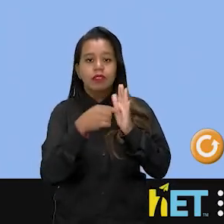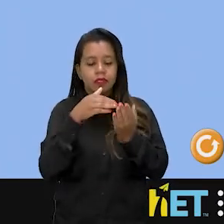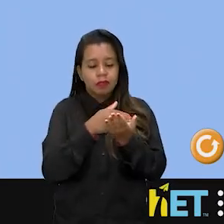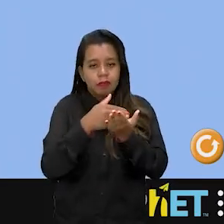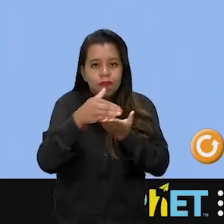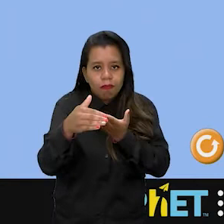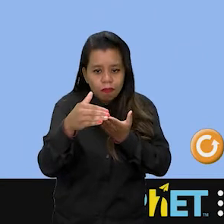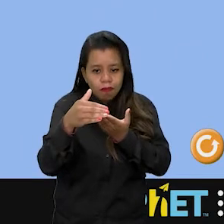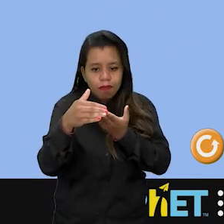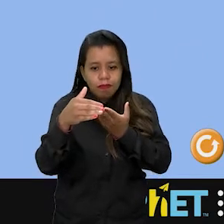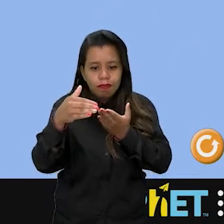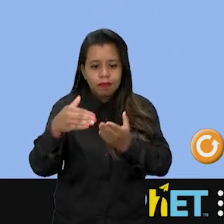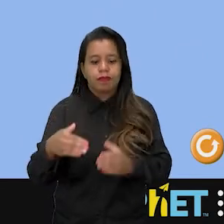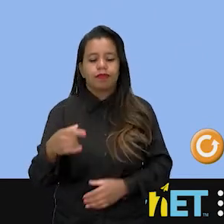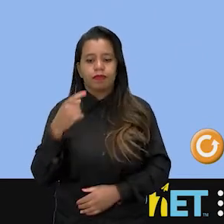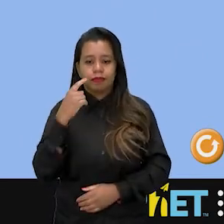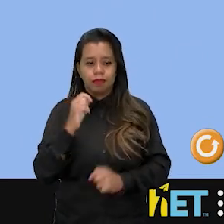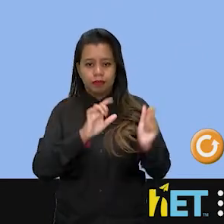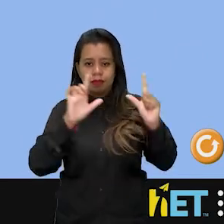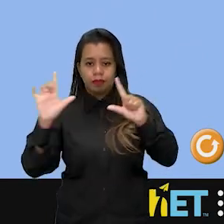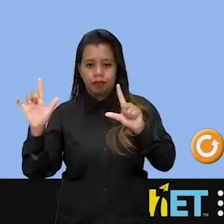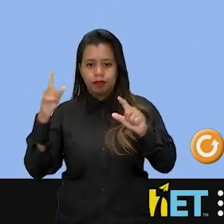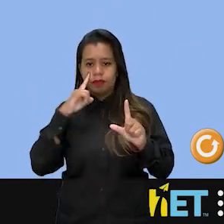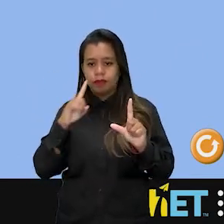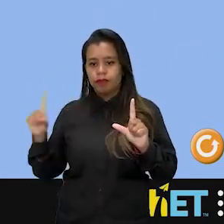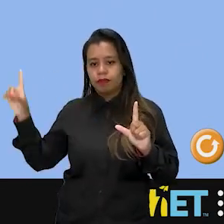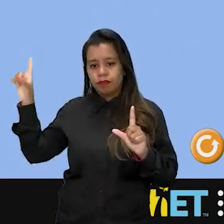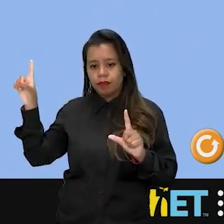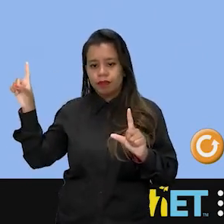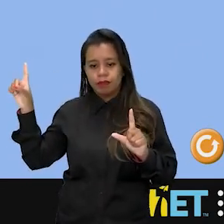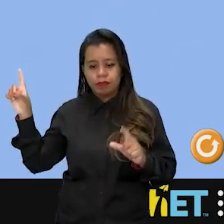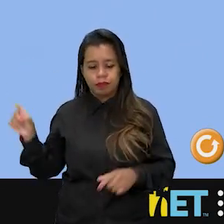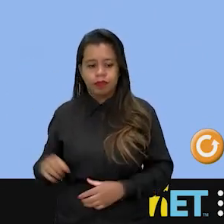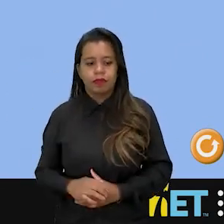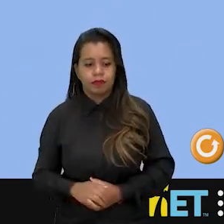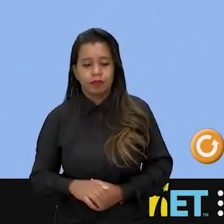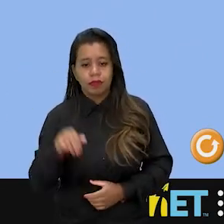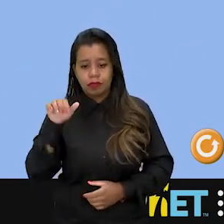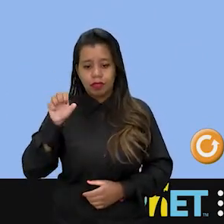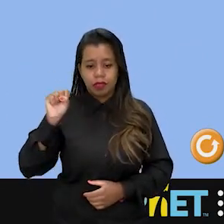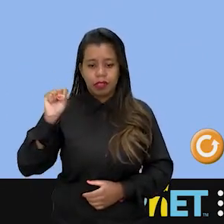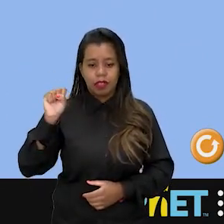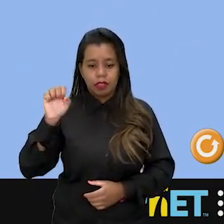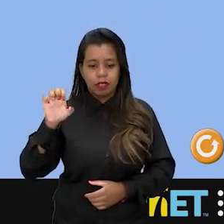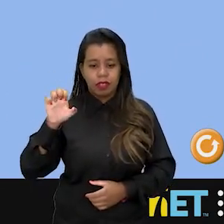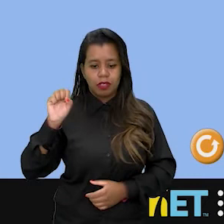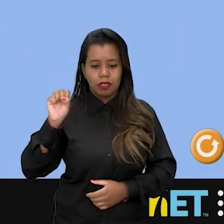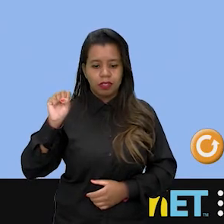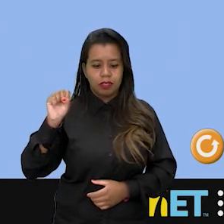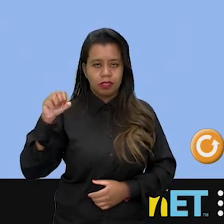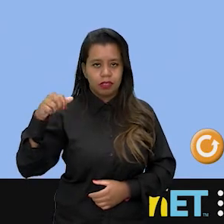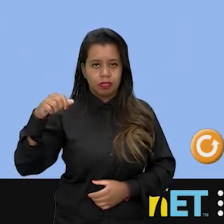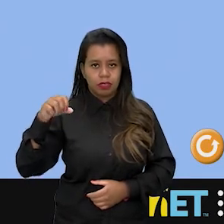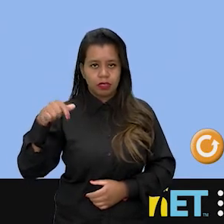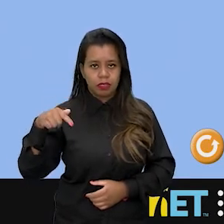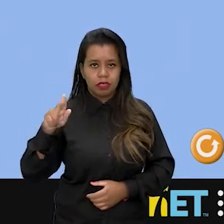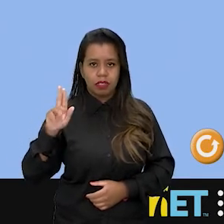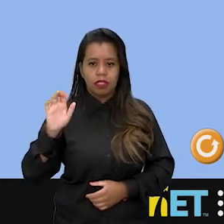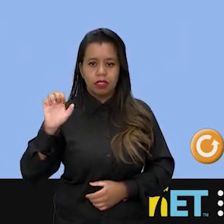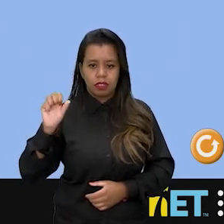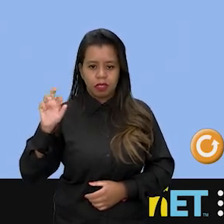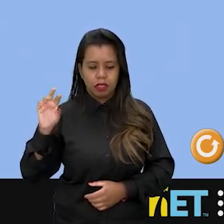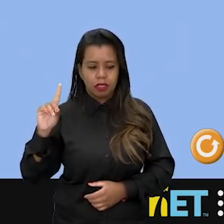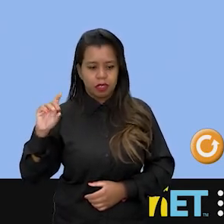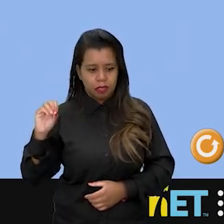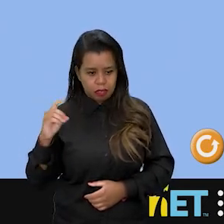esta outra. Então, o que nós temos aqui, ó, veja que do lado esquerdo, canto superior, a gente tem alguns elementos de